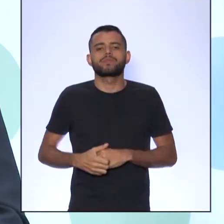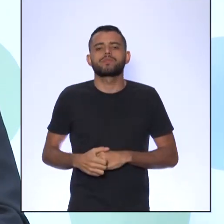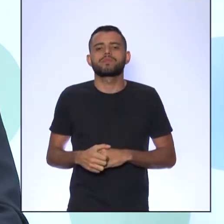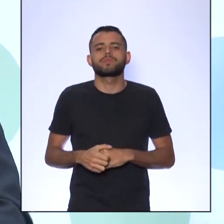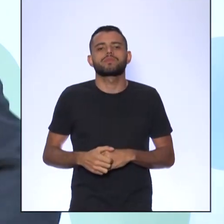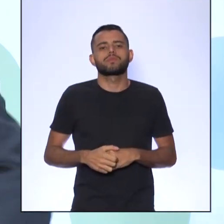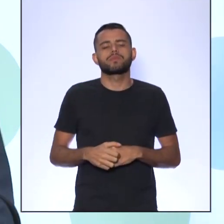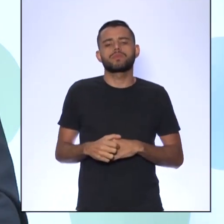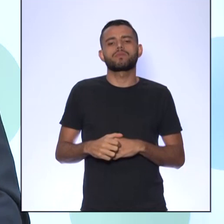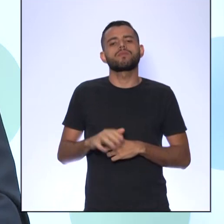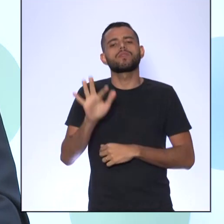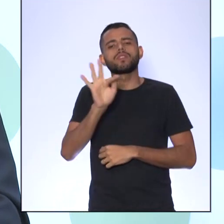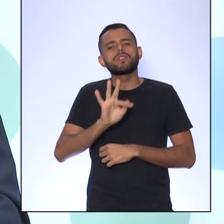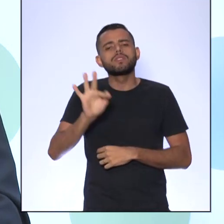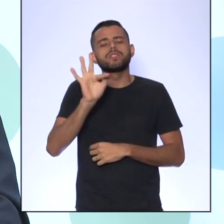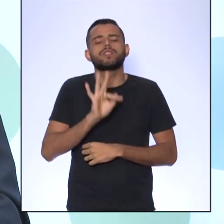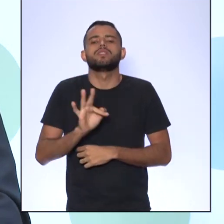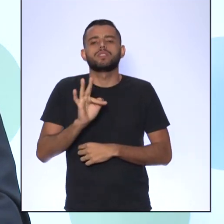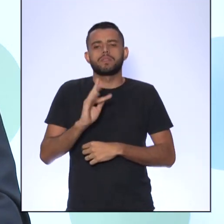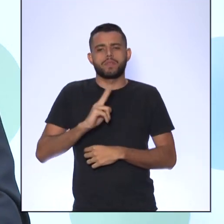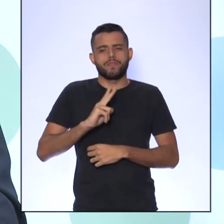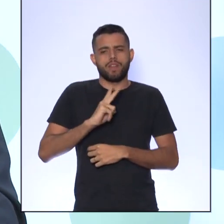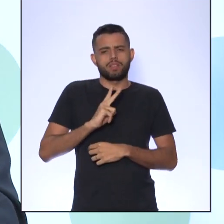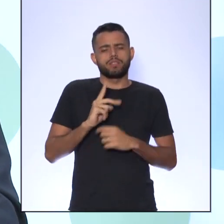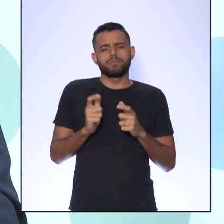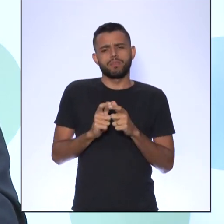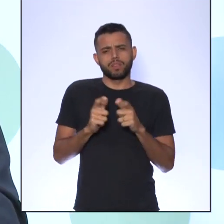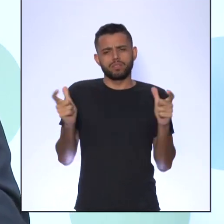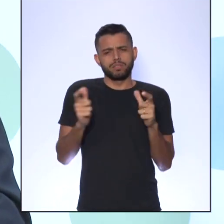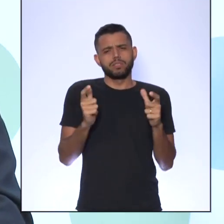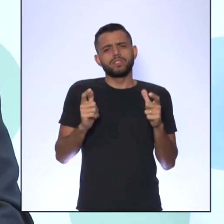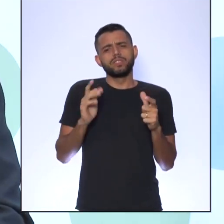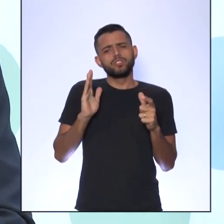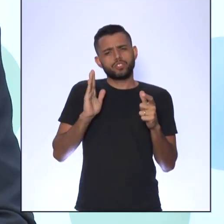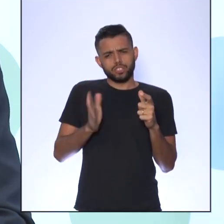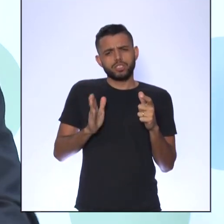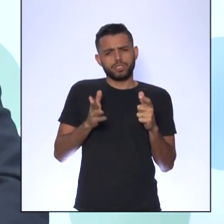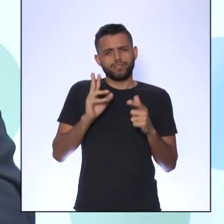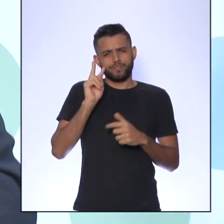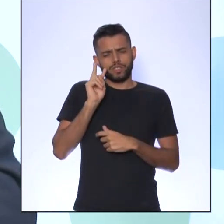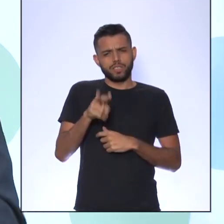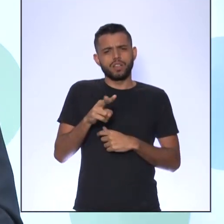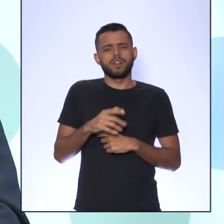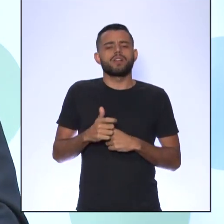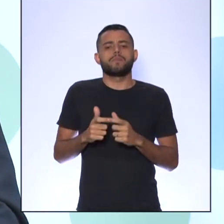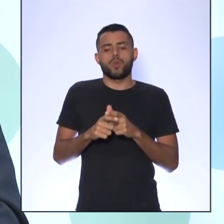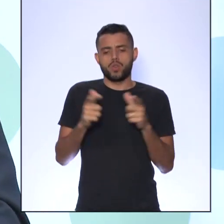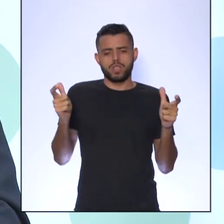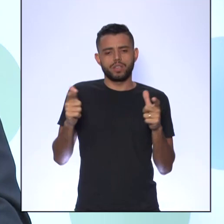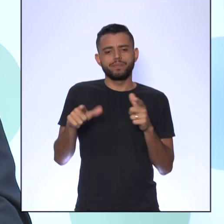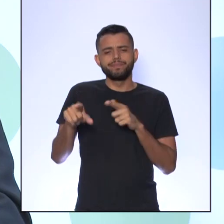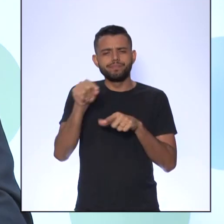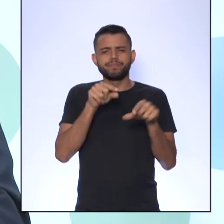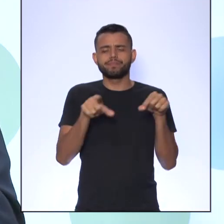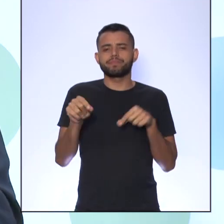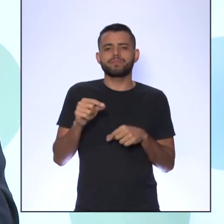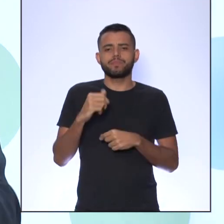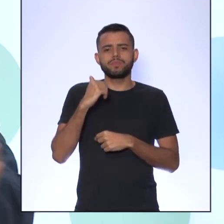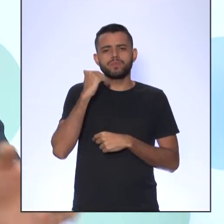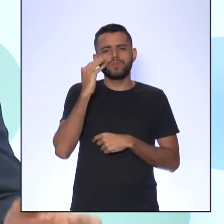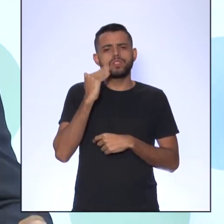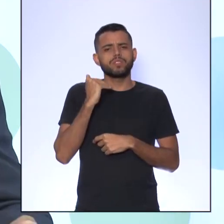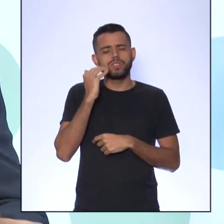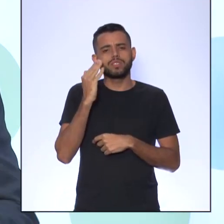Universidades privadas, grande parte delas, acredito, já colocarei como a maioria delas, secretário, já selecionam por